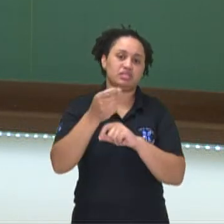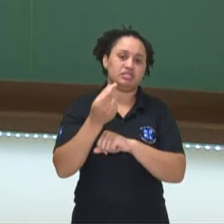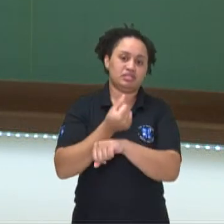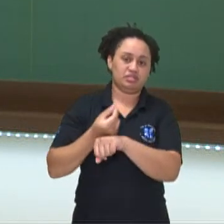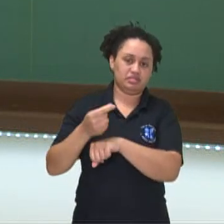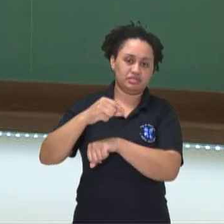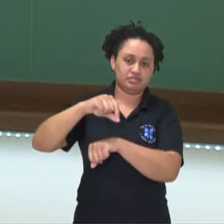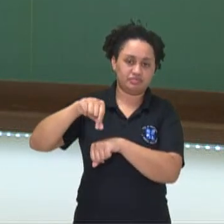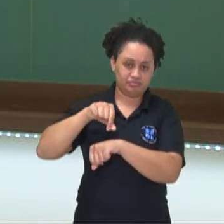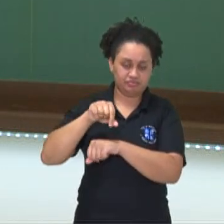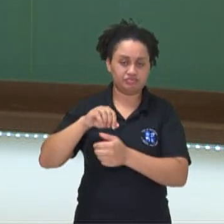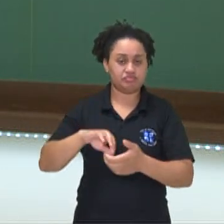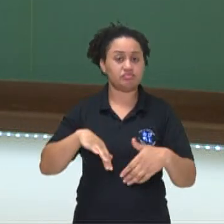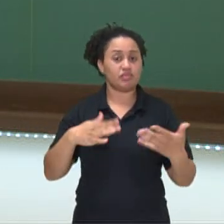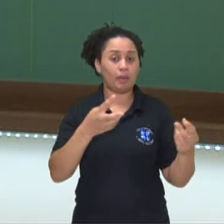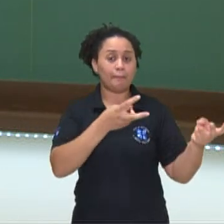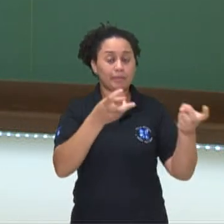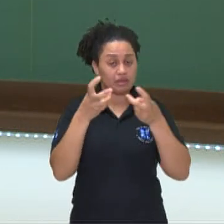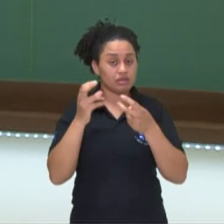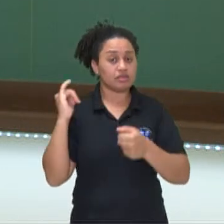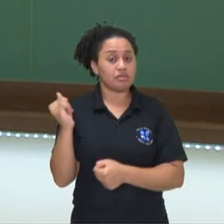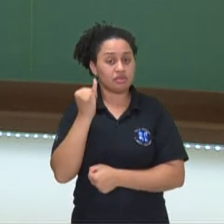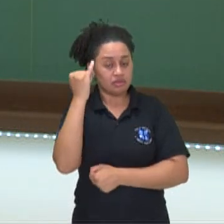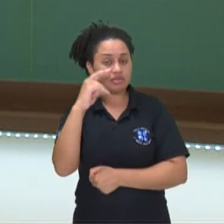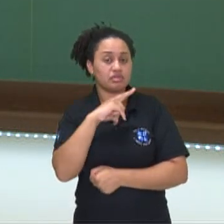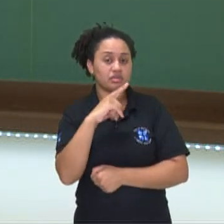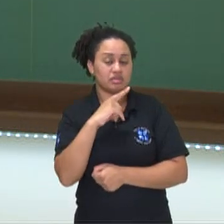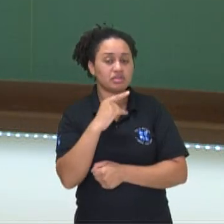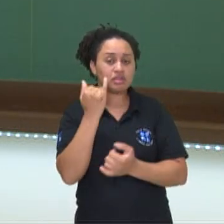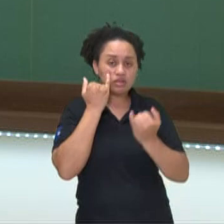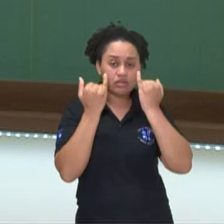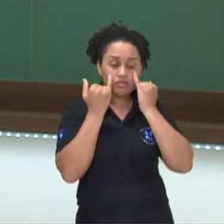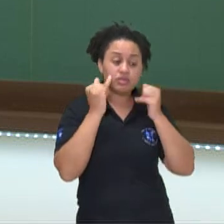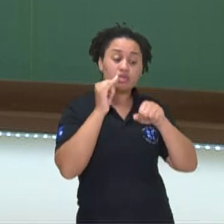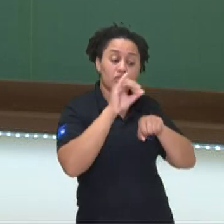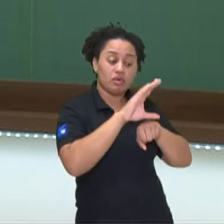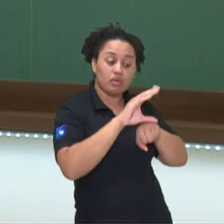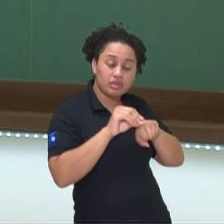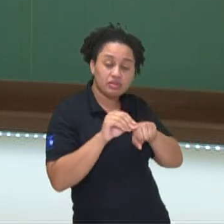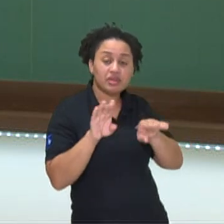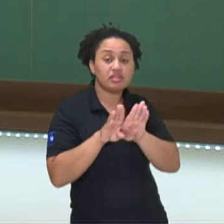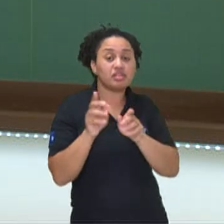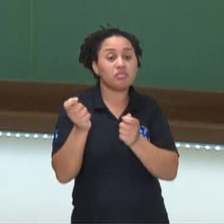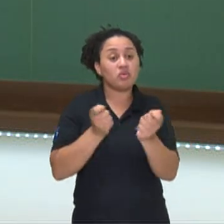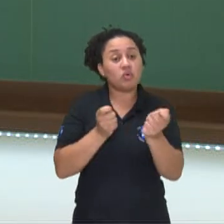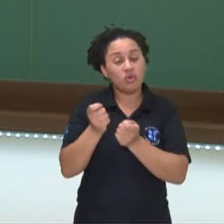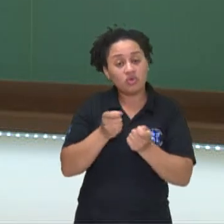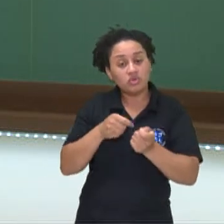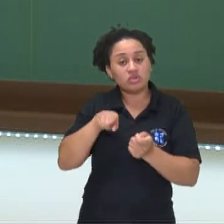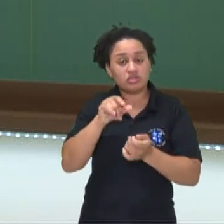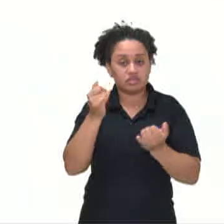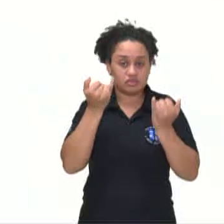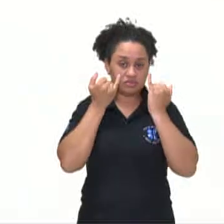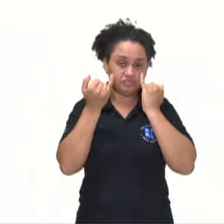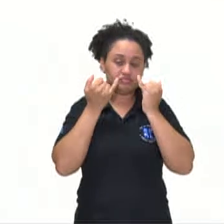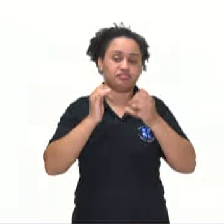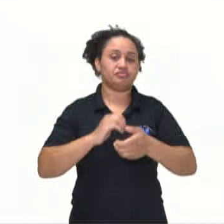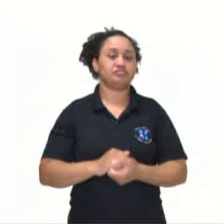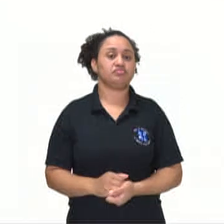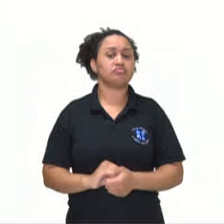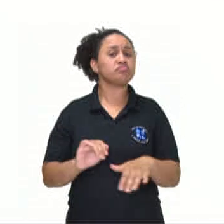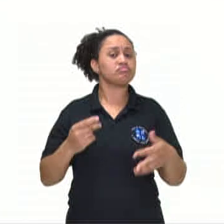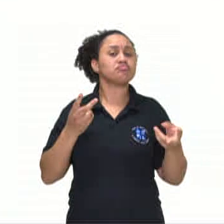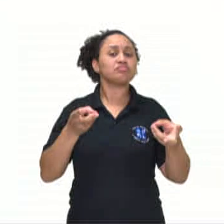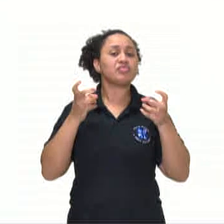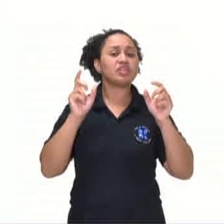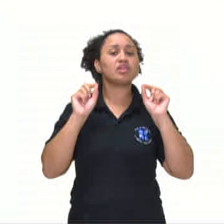Então, perceba a importância da informação, do conhecimento e do controle dessas informações. Confere aqui na tela que,